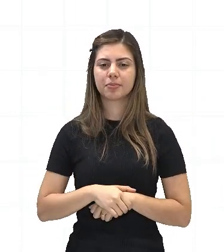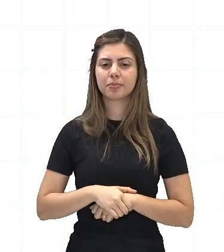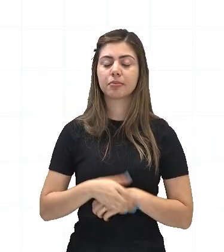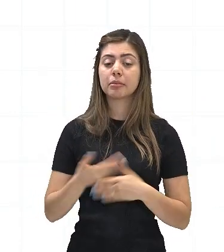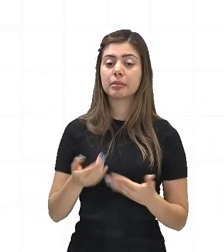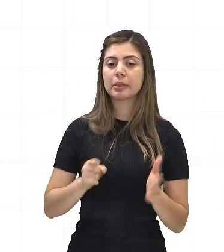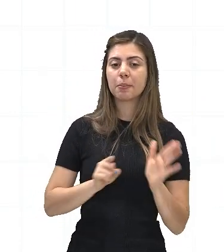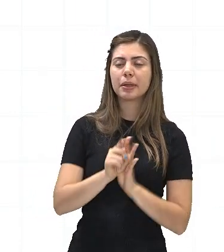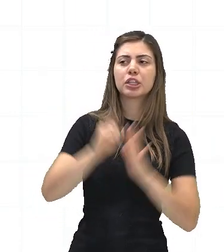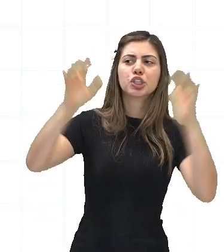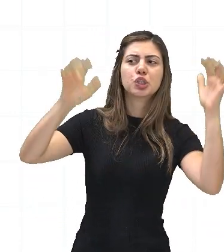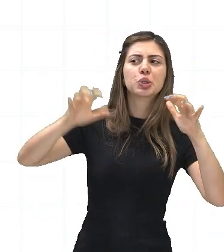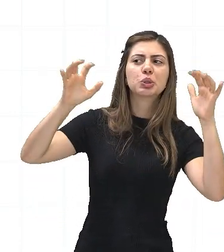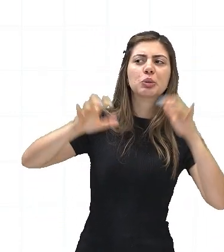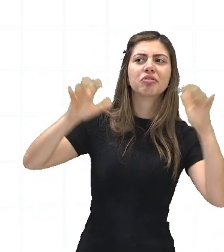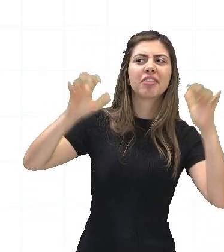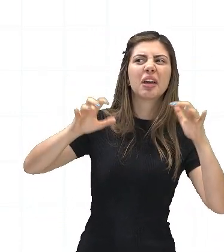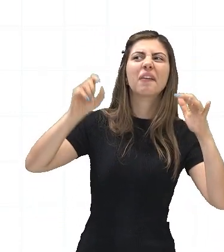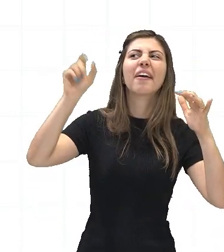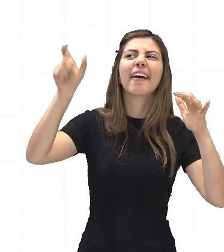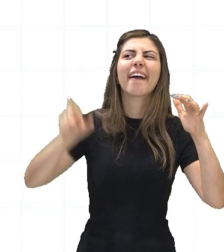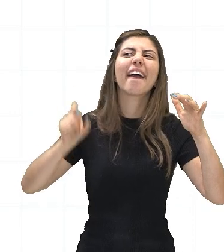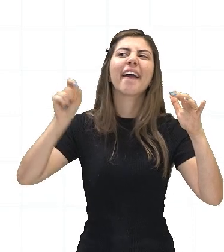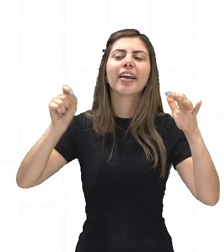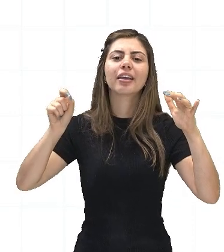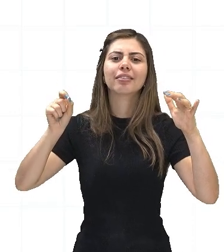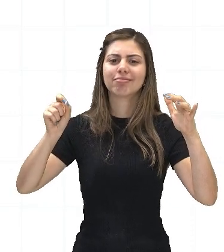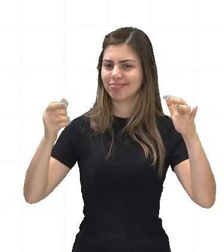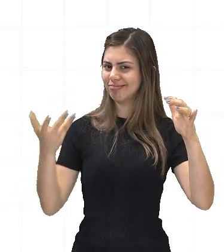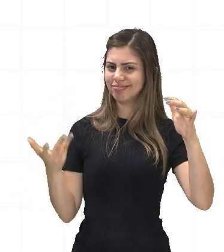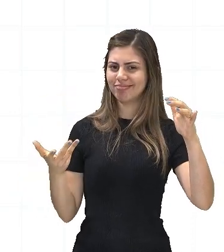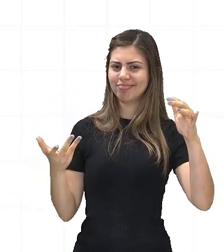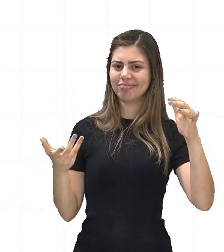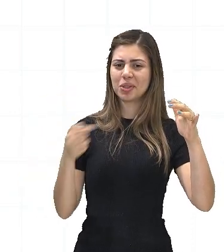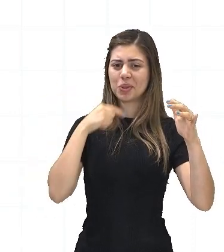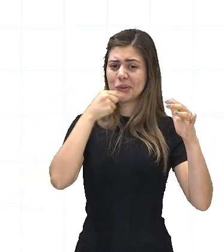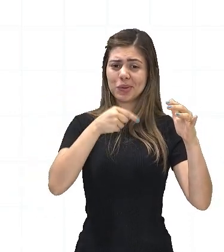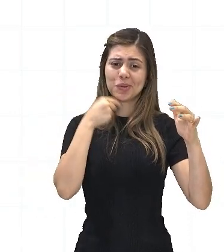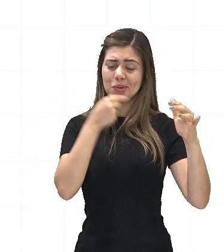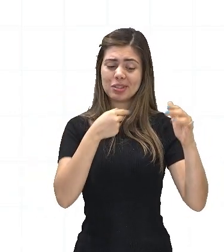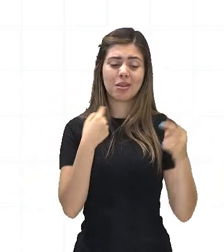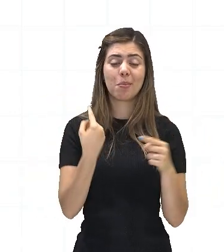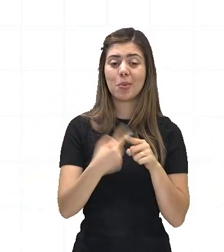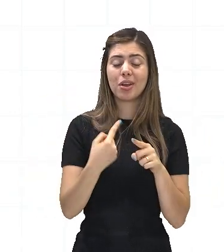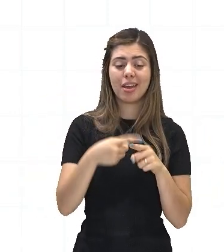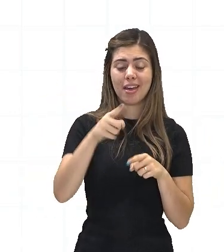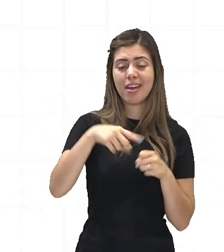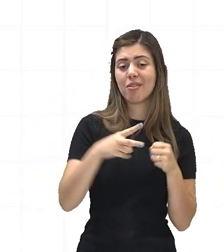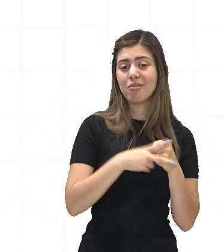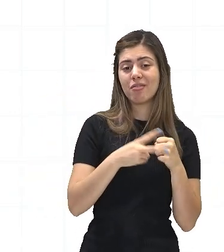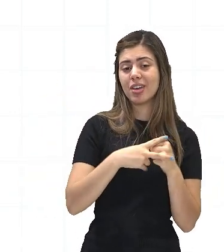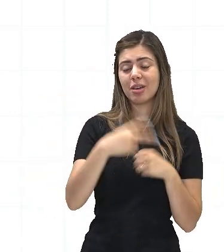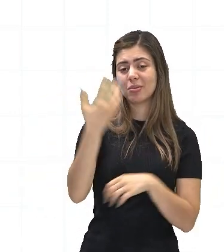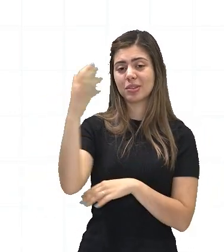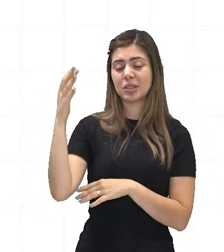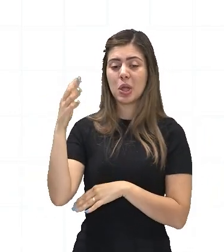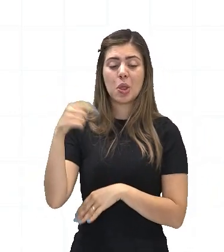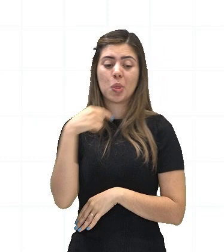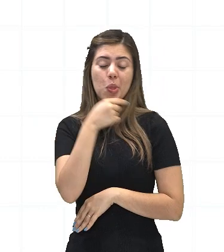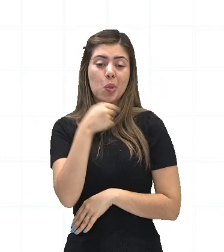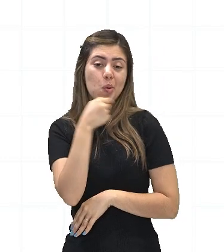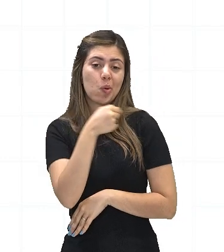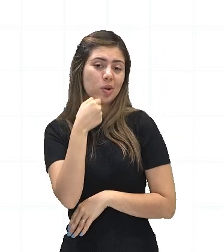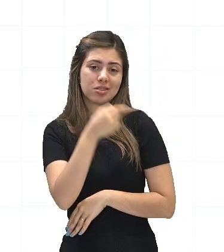pergunto, quem choveu? Não dá para definir, não é? Verbo meteorológico, eu não posso atribuir a um ser, a um elemento,